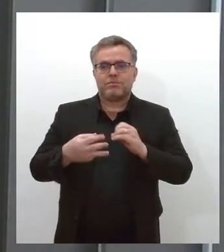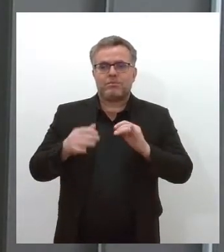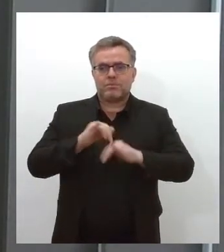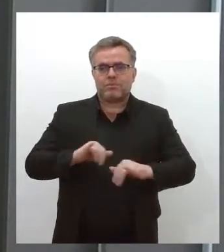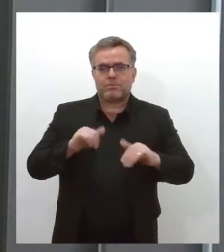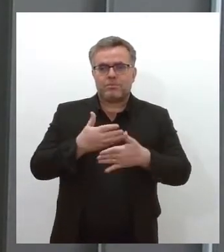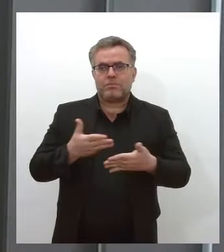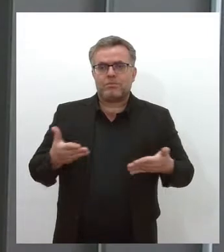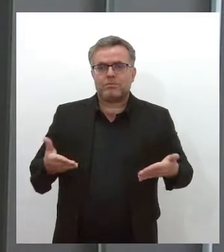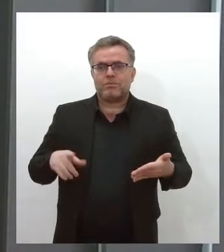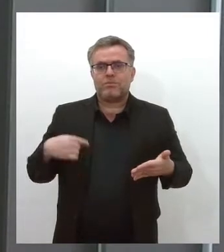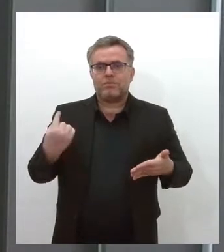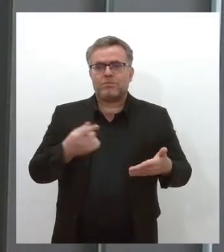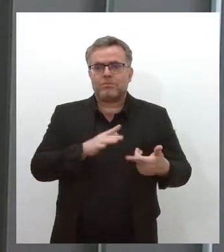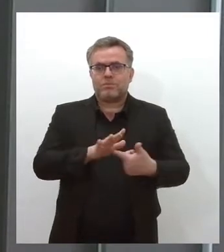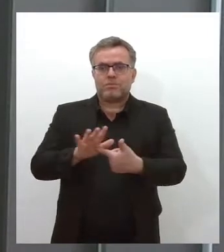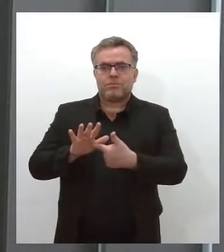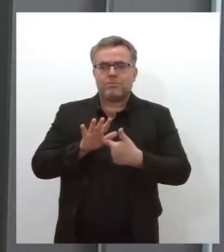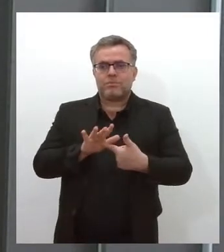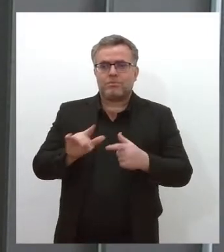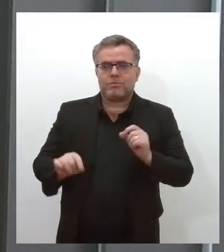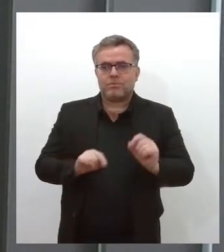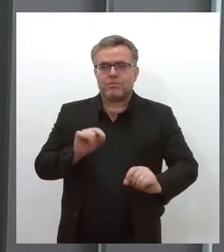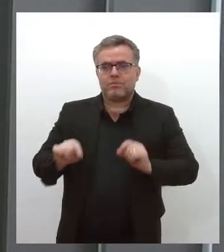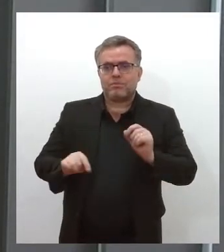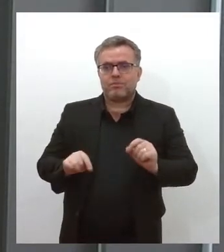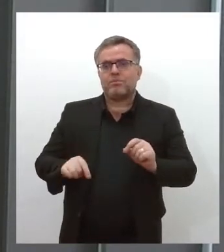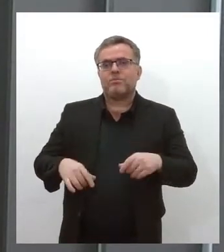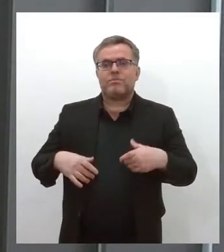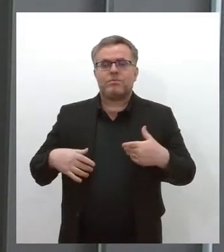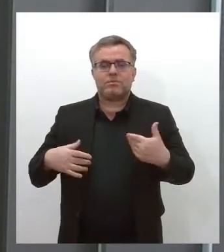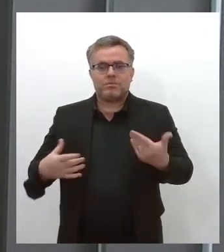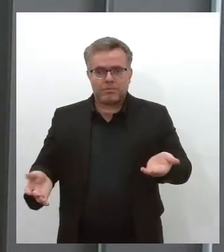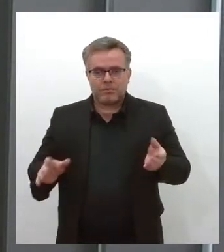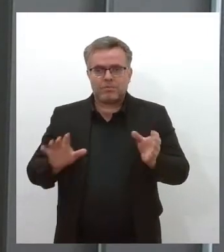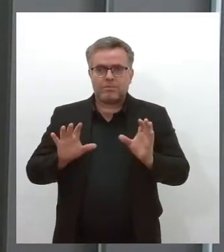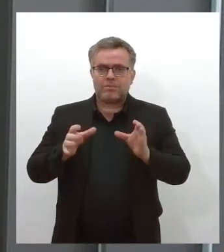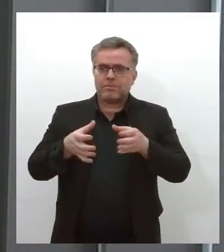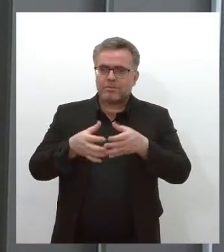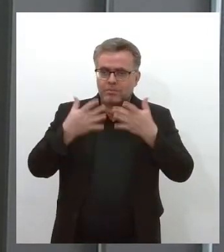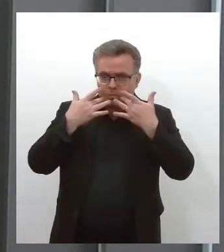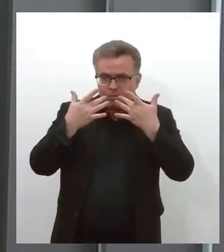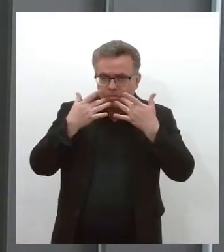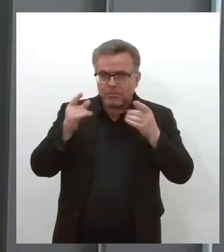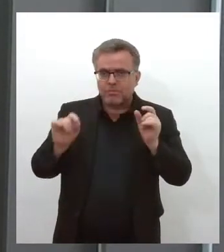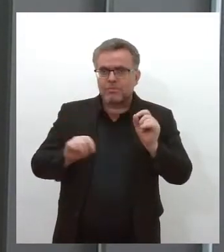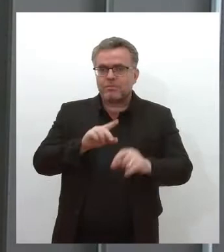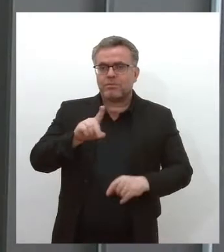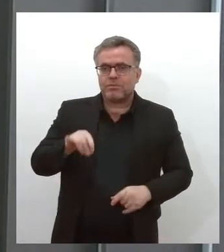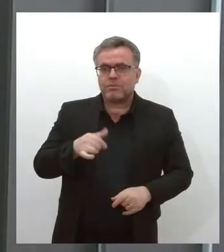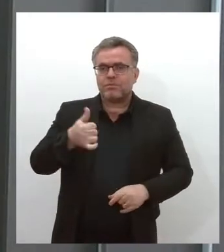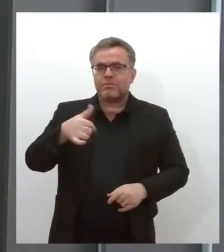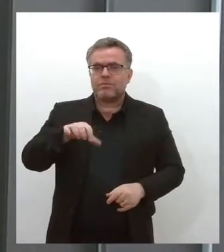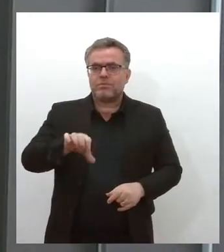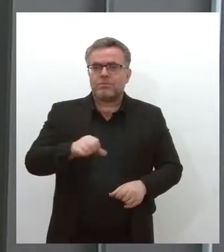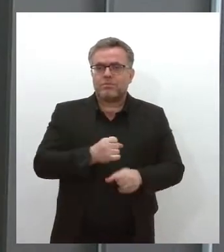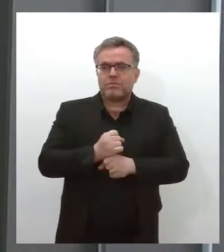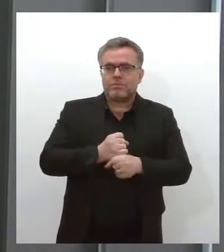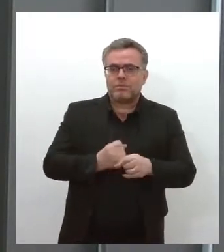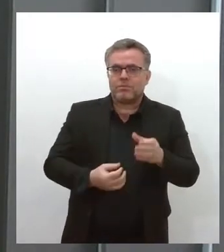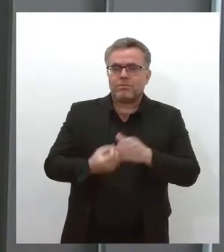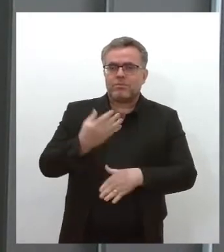destacar a apresentação da CIA de Arte Alesse na comemoração dos 19 anos da Escola do Legislativo. E